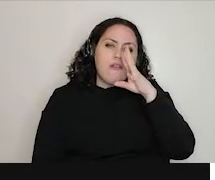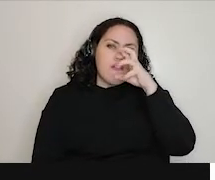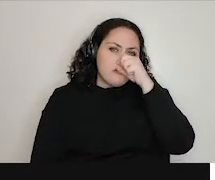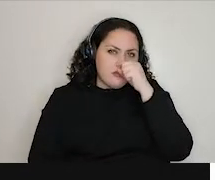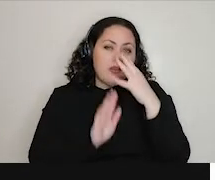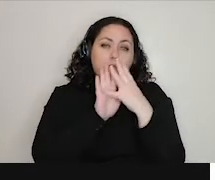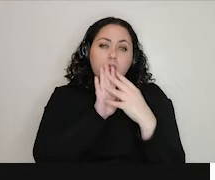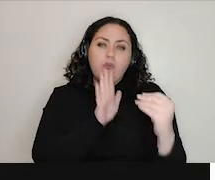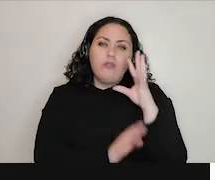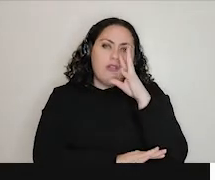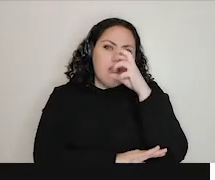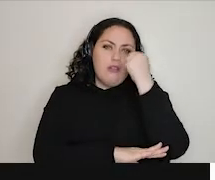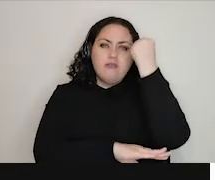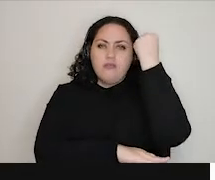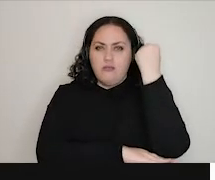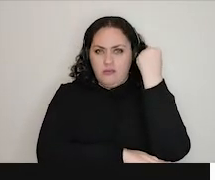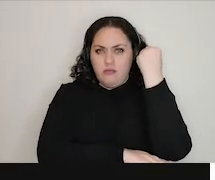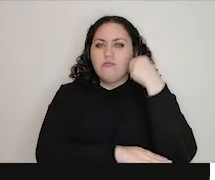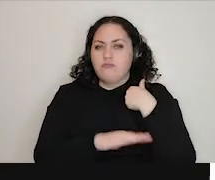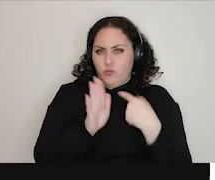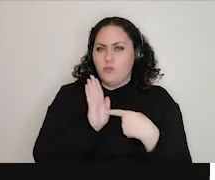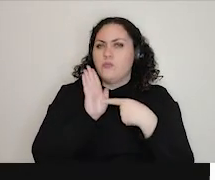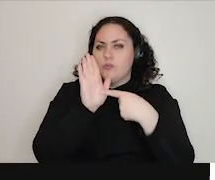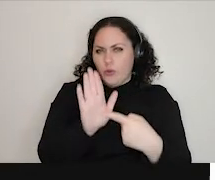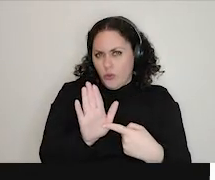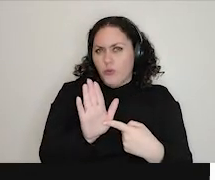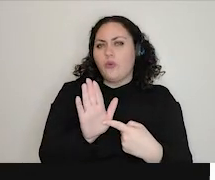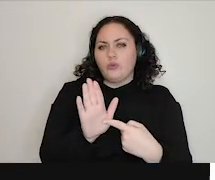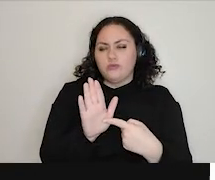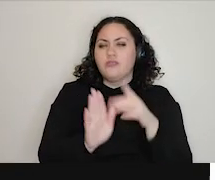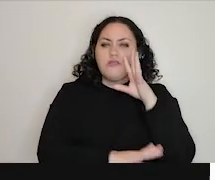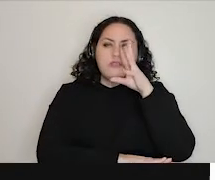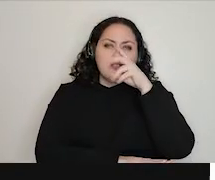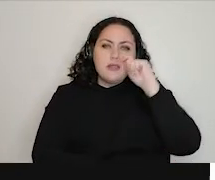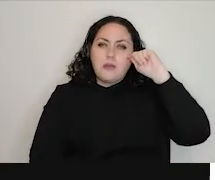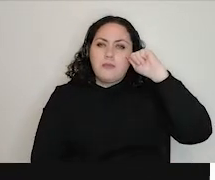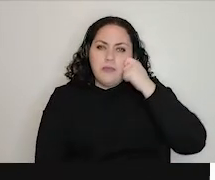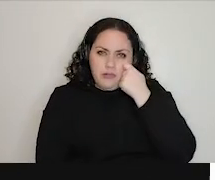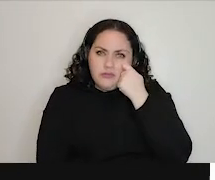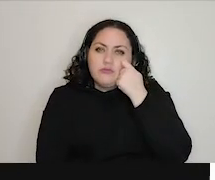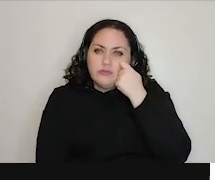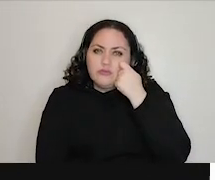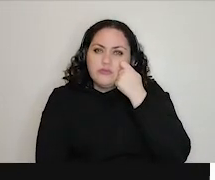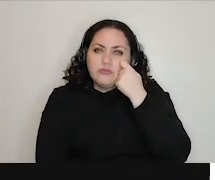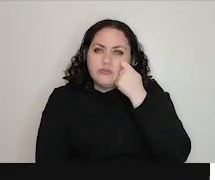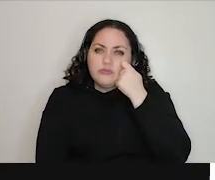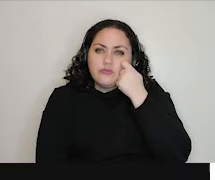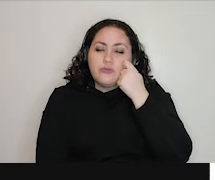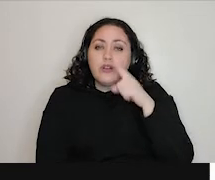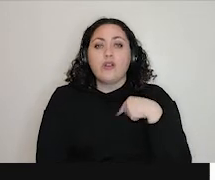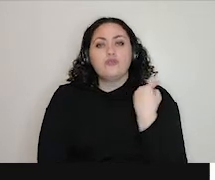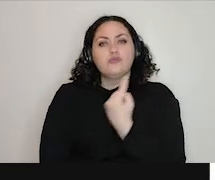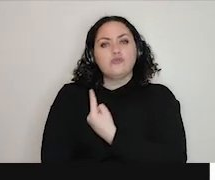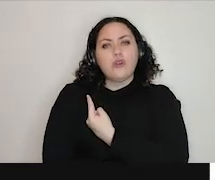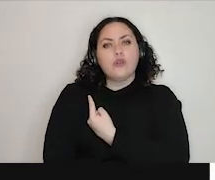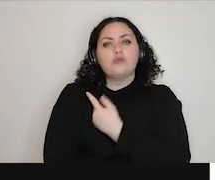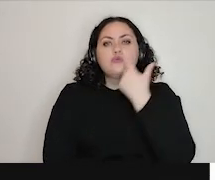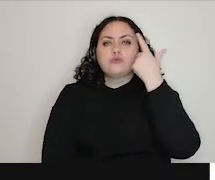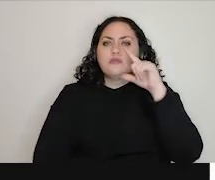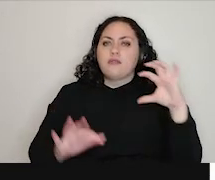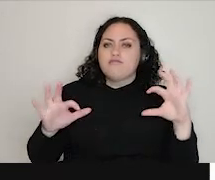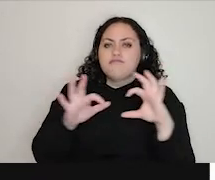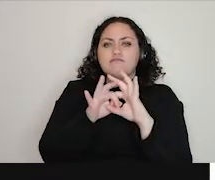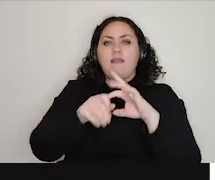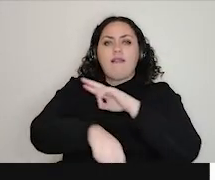resistência. E eu trago aqui esses exemplos de resistência pretos, né, para que a gente possa também fazer